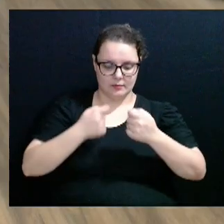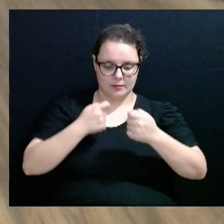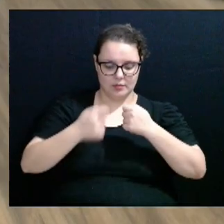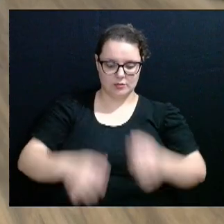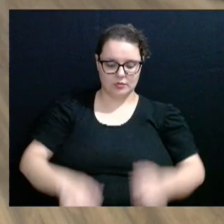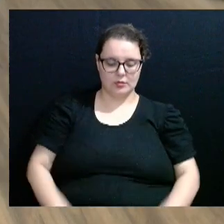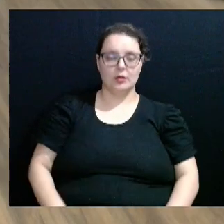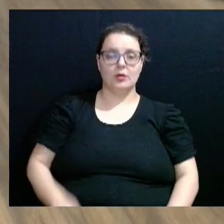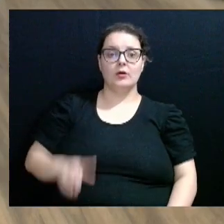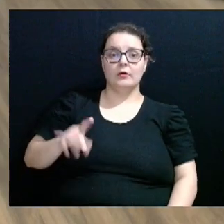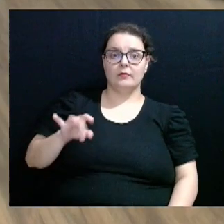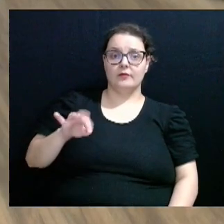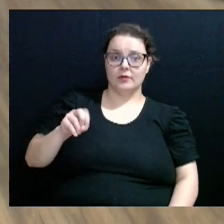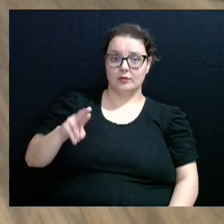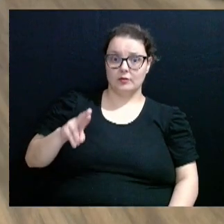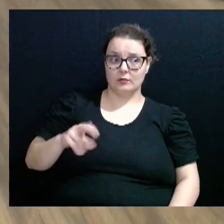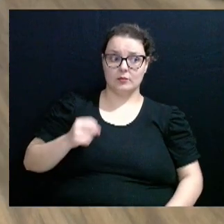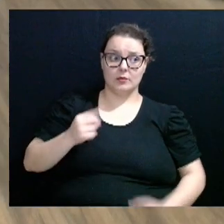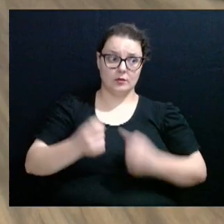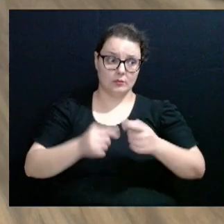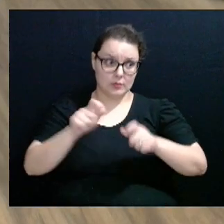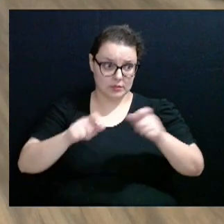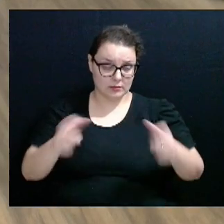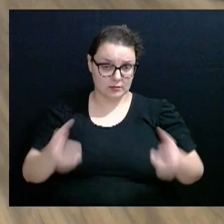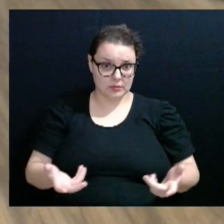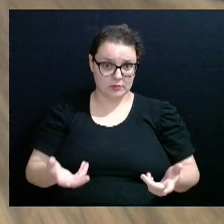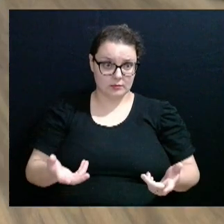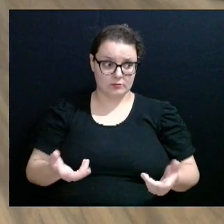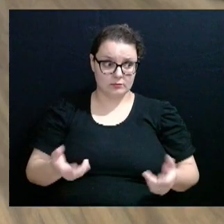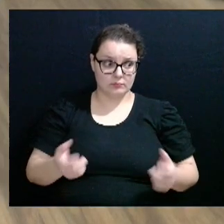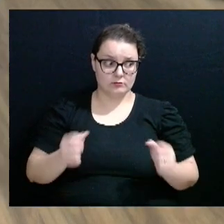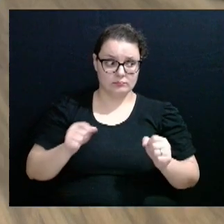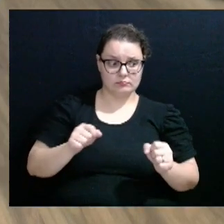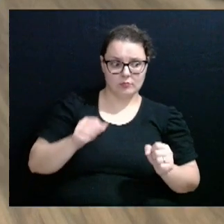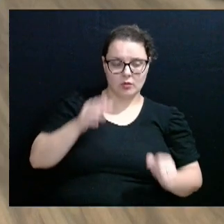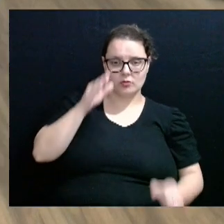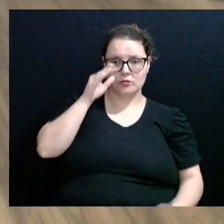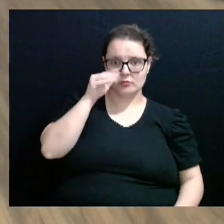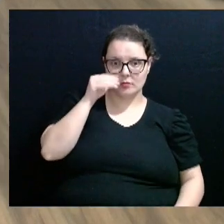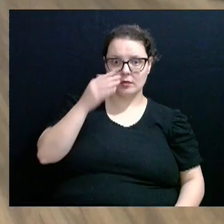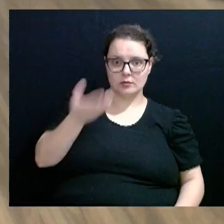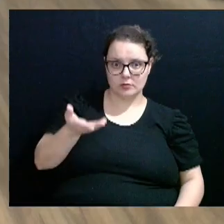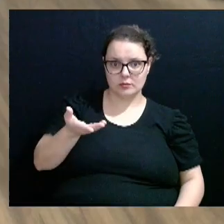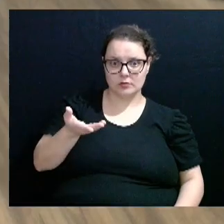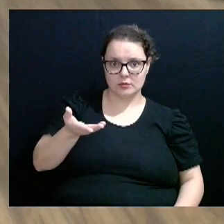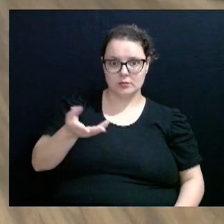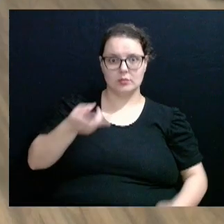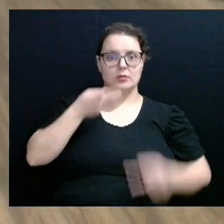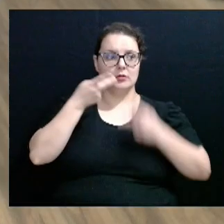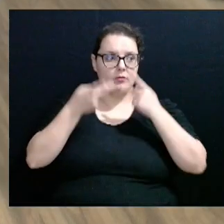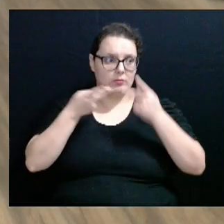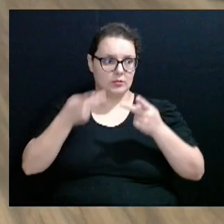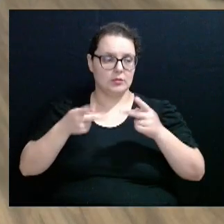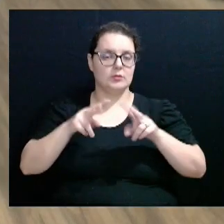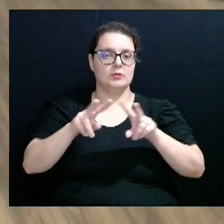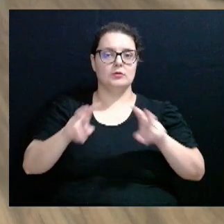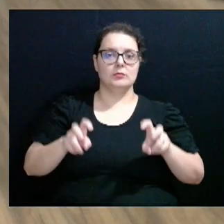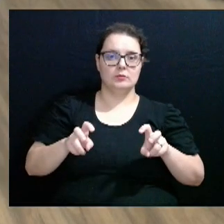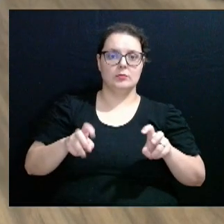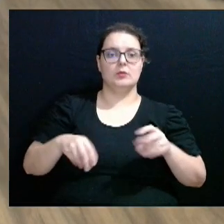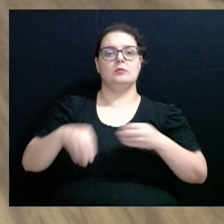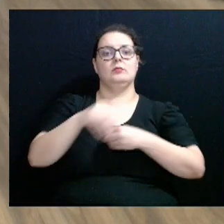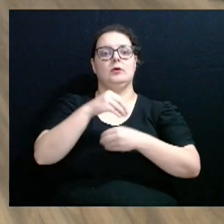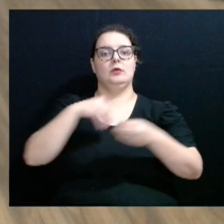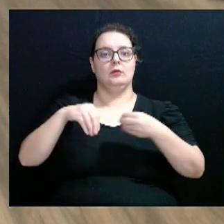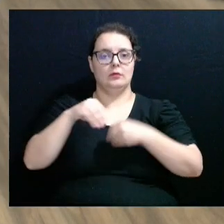algumas pessoas pode ser até uma curiosidade, né? Falar sobre esse tema, envolver esse tema no